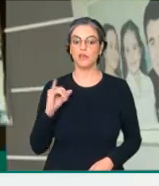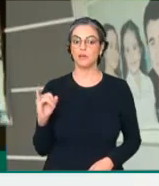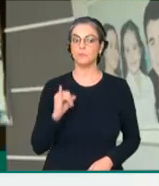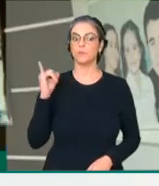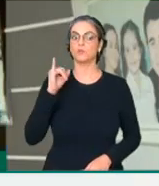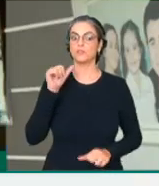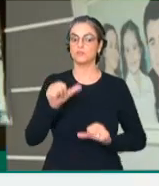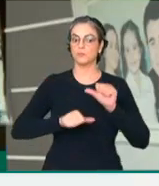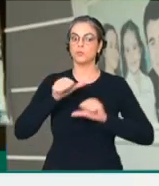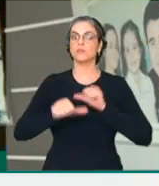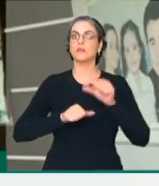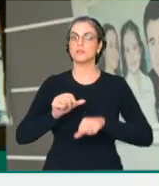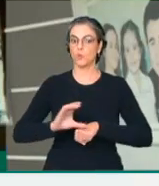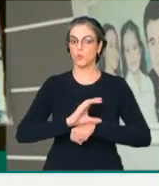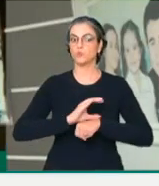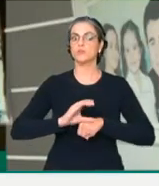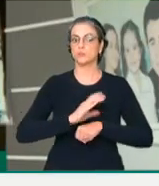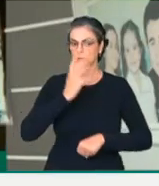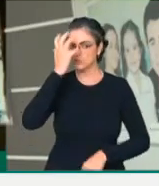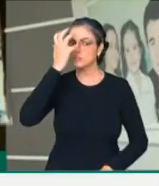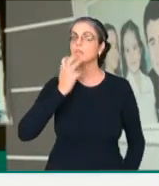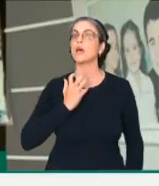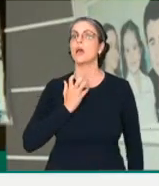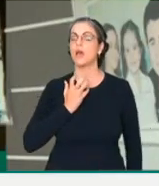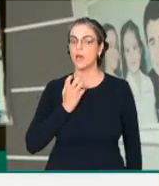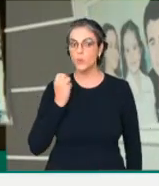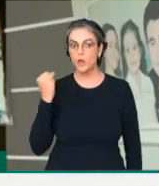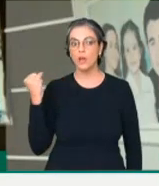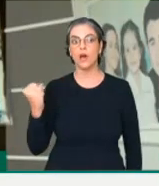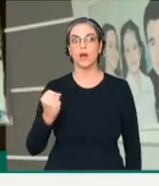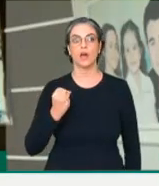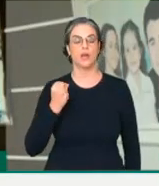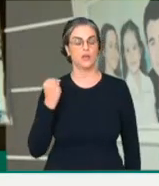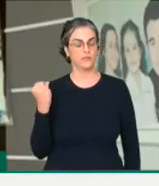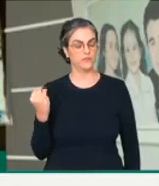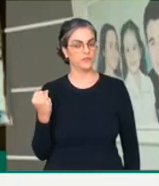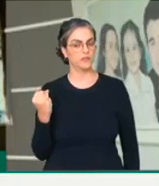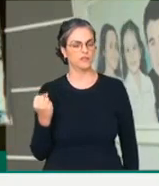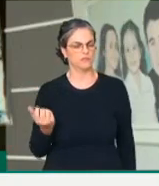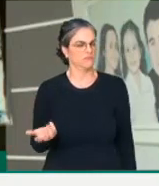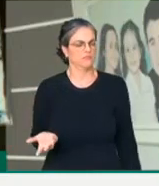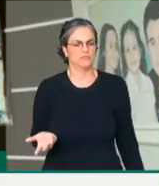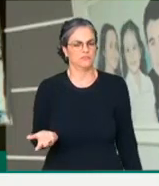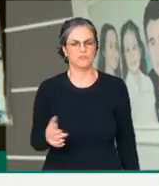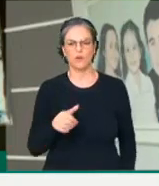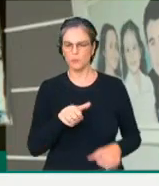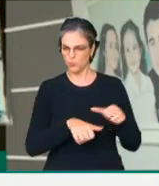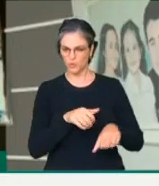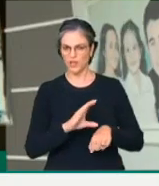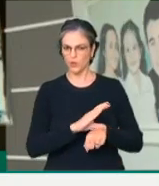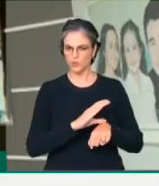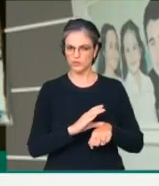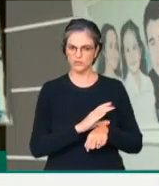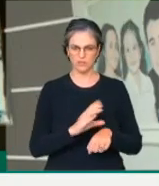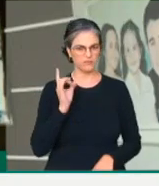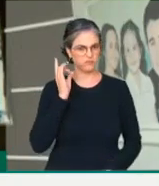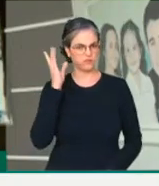mudança constitucional, algo muito sério, muito grave. Não se muda a Constituição com